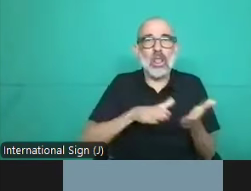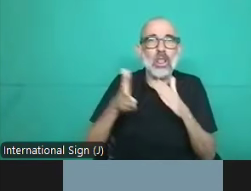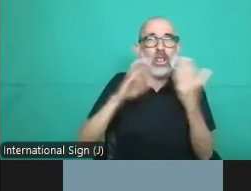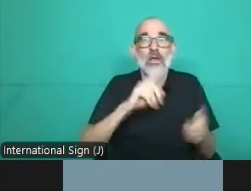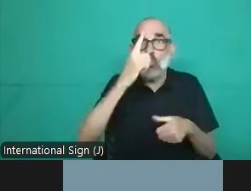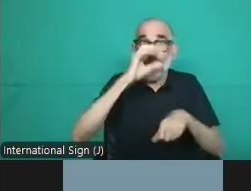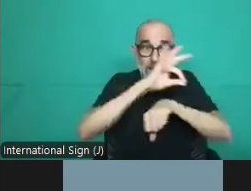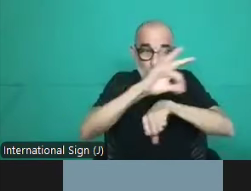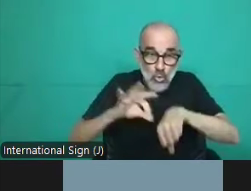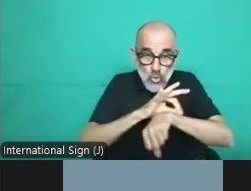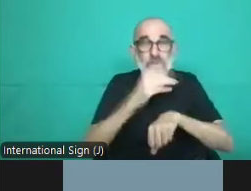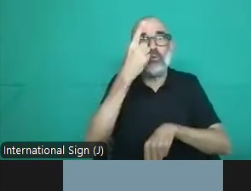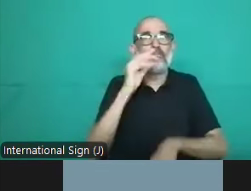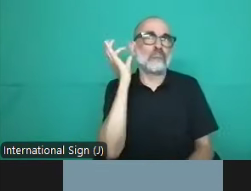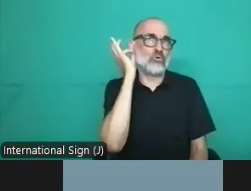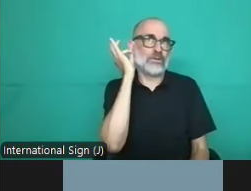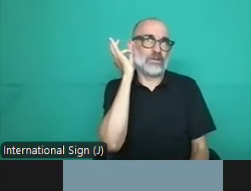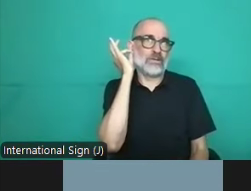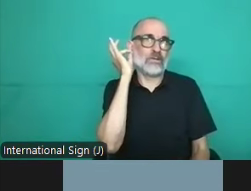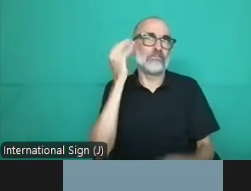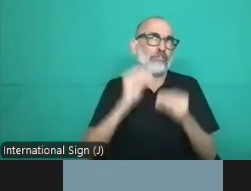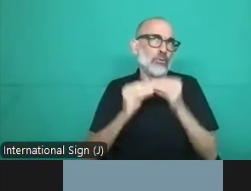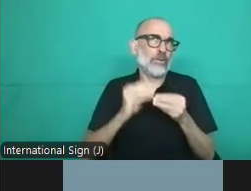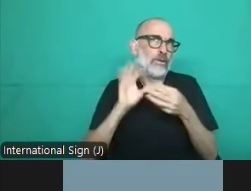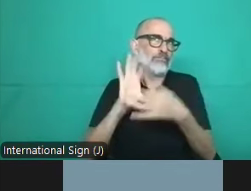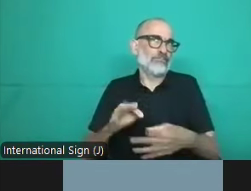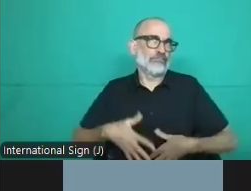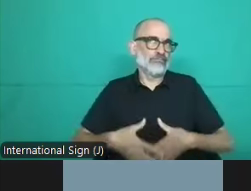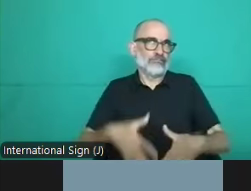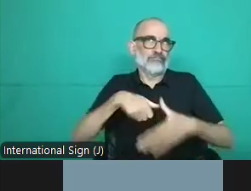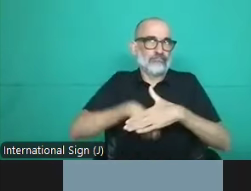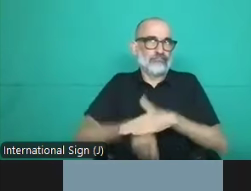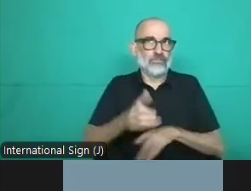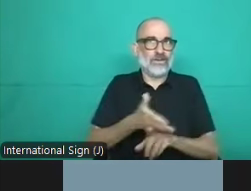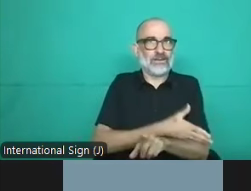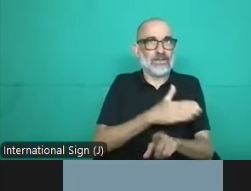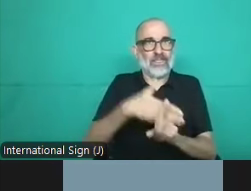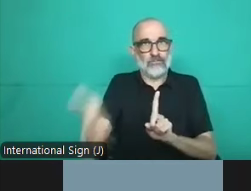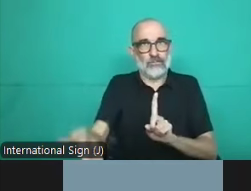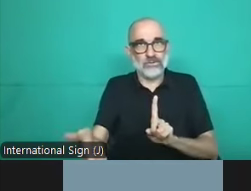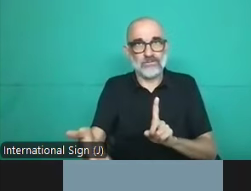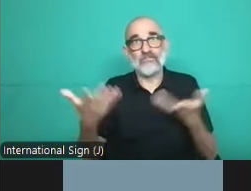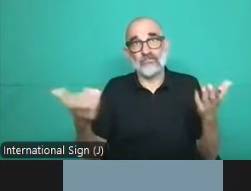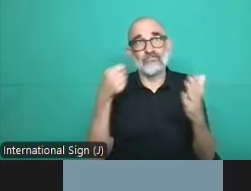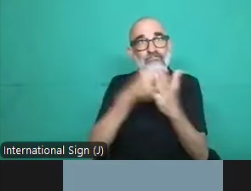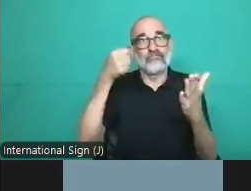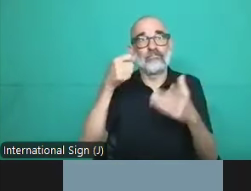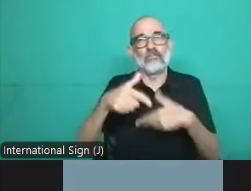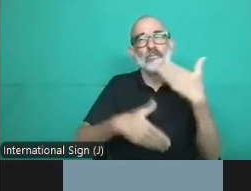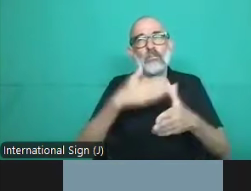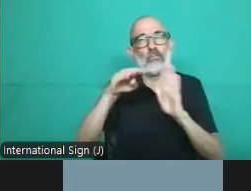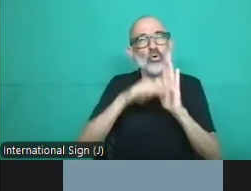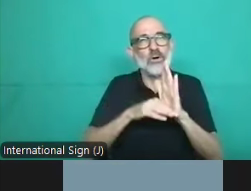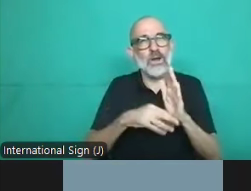mortes maternas, que tem muitas características. A primeira é confirmação e concordância ao